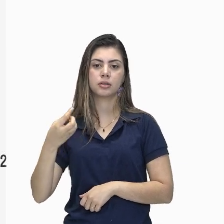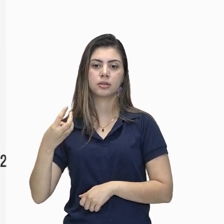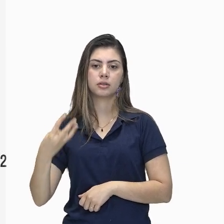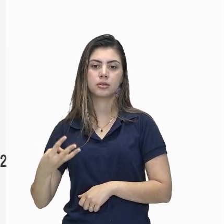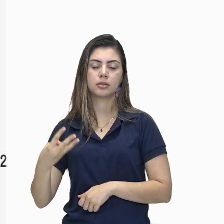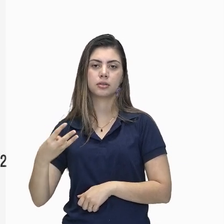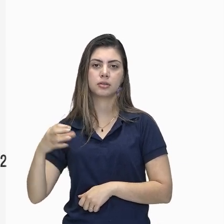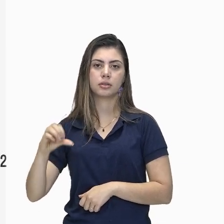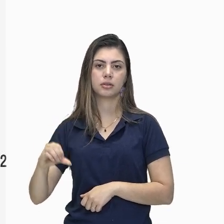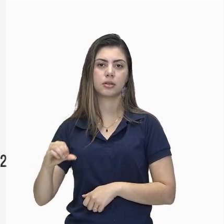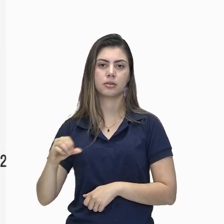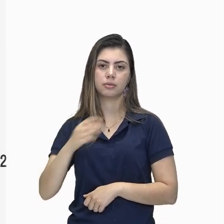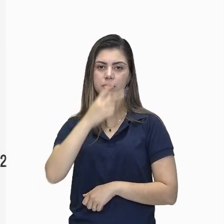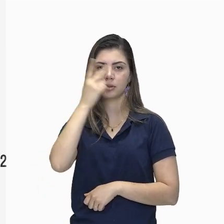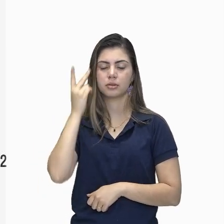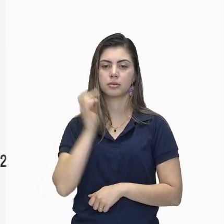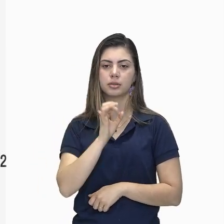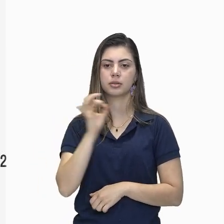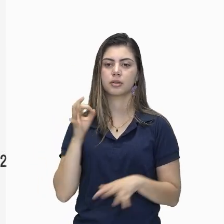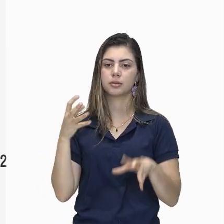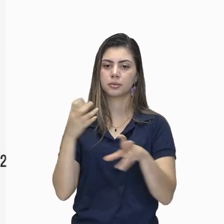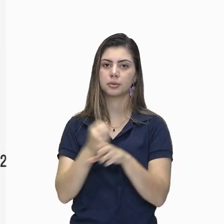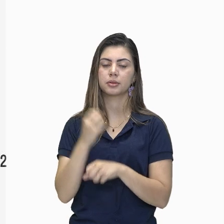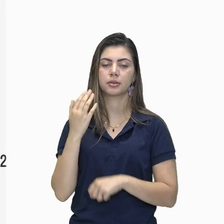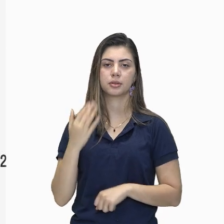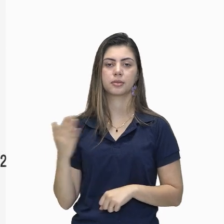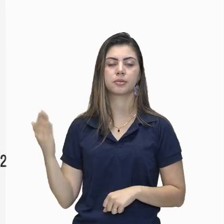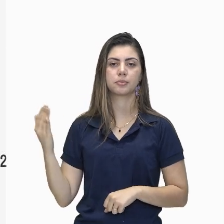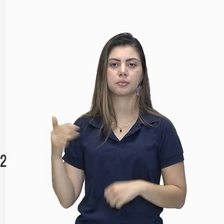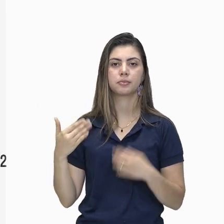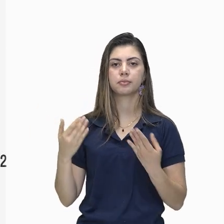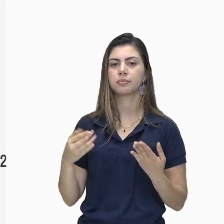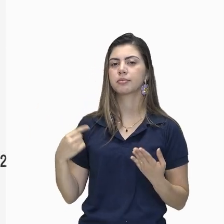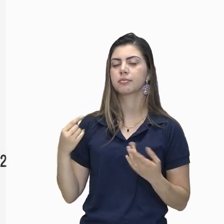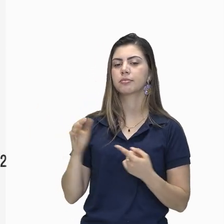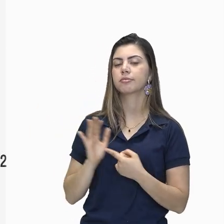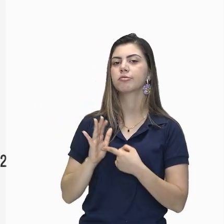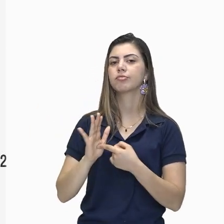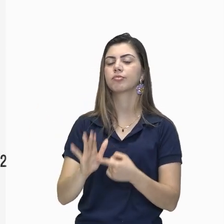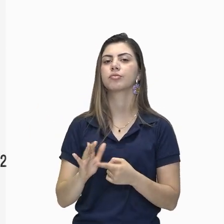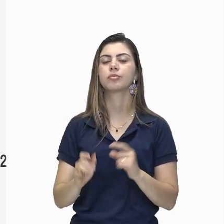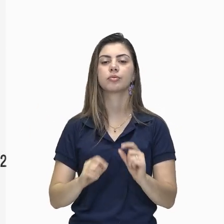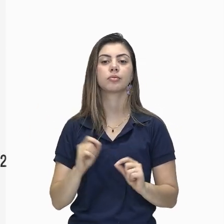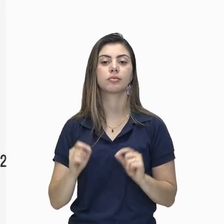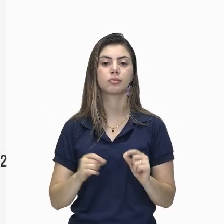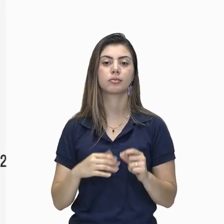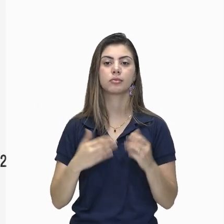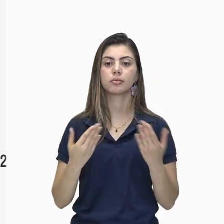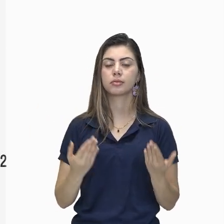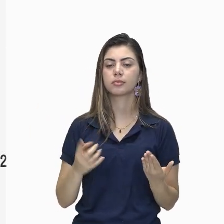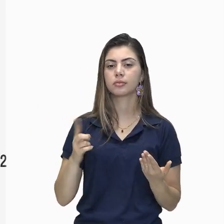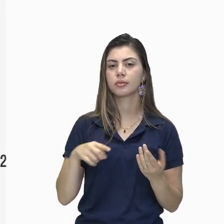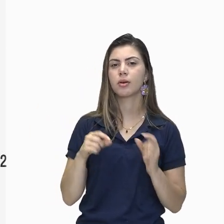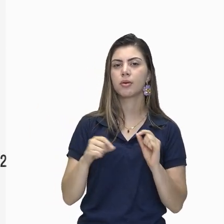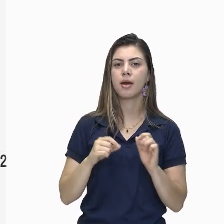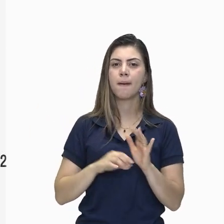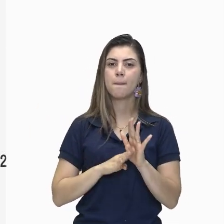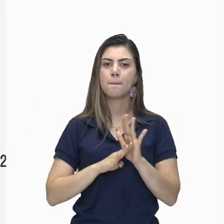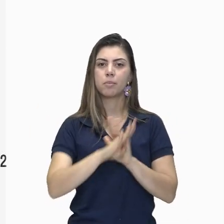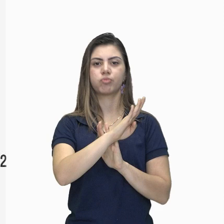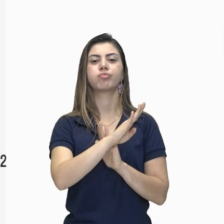25.572.339 pessoas. Então, nós mostramos aqui para vocês, né, esse crescimento da